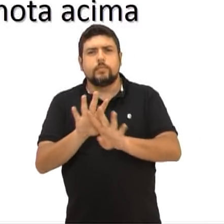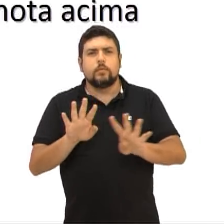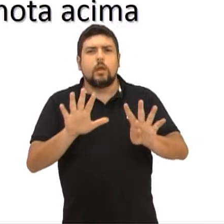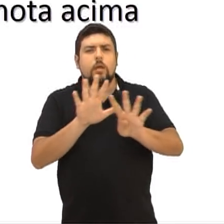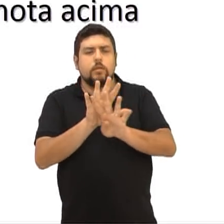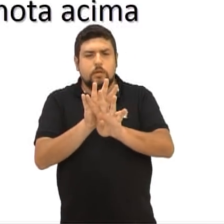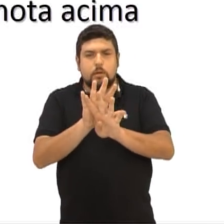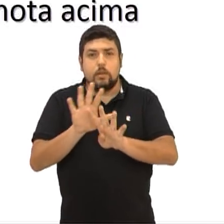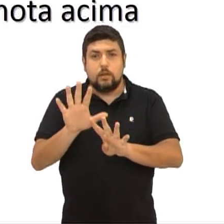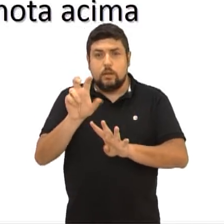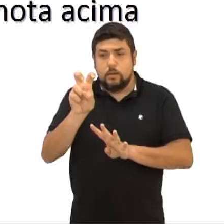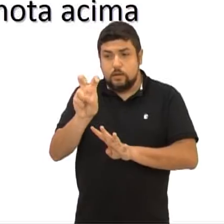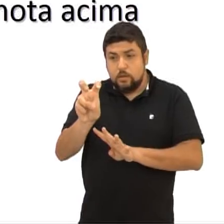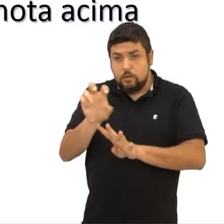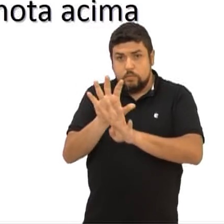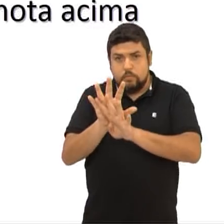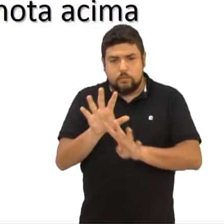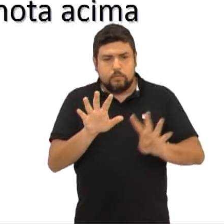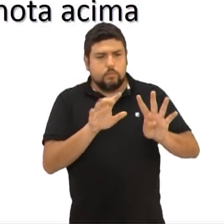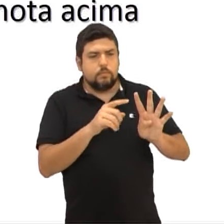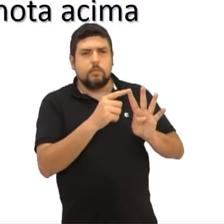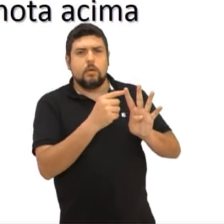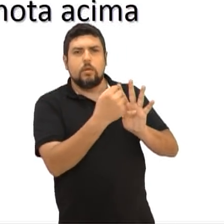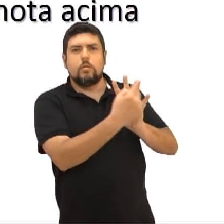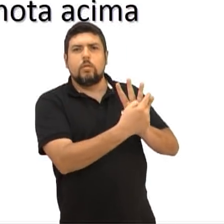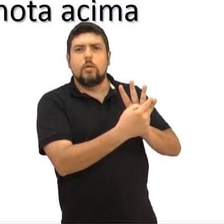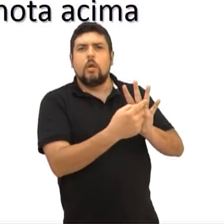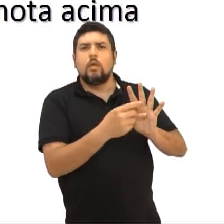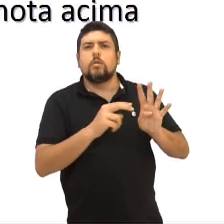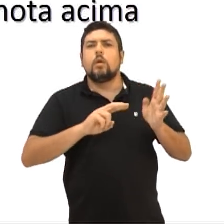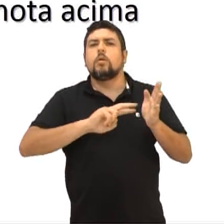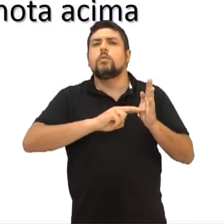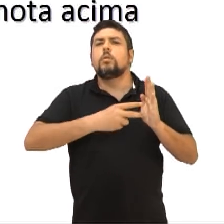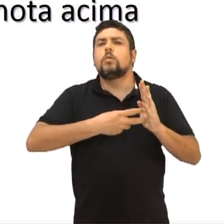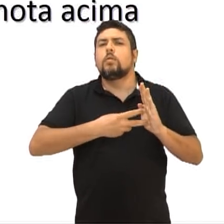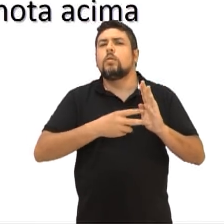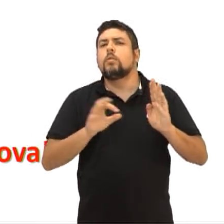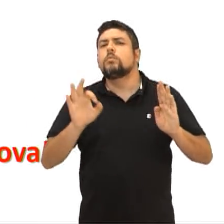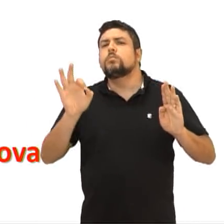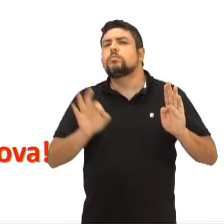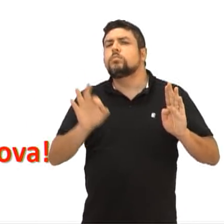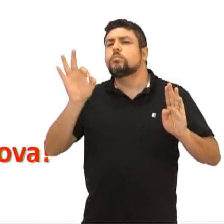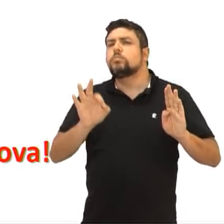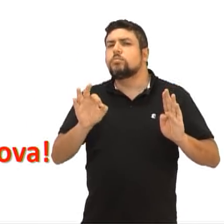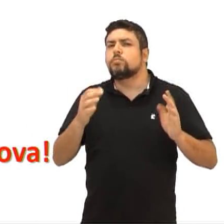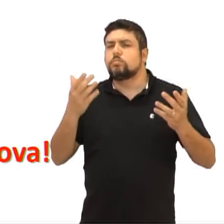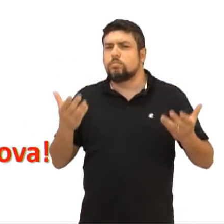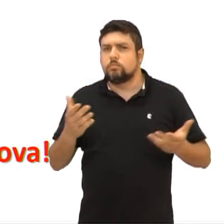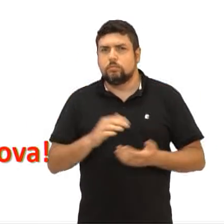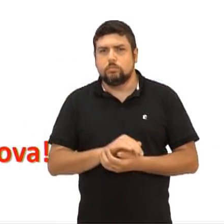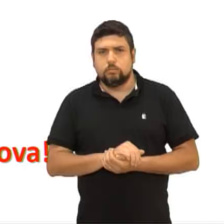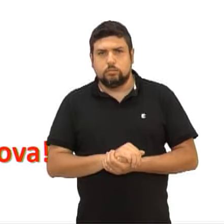obtiveram nota acima de 7 nessa prova?